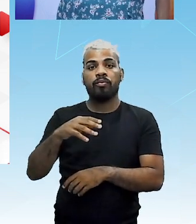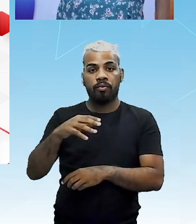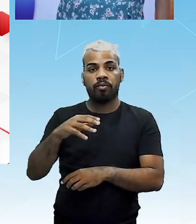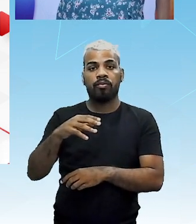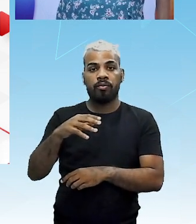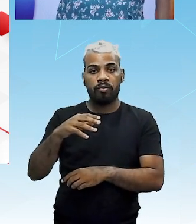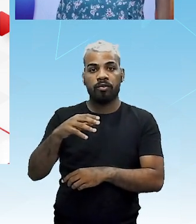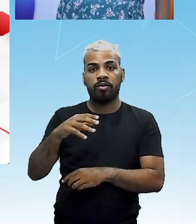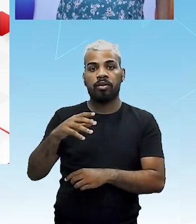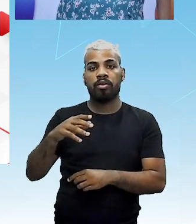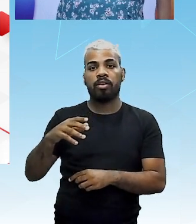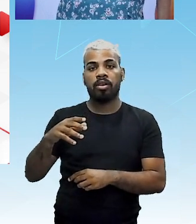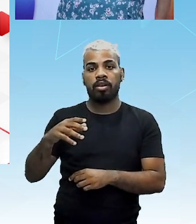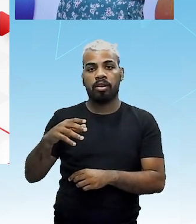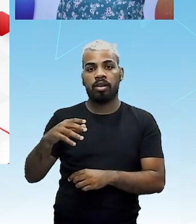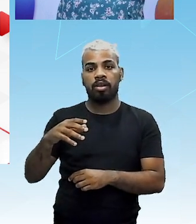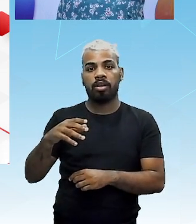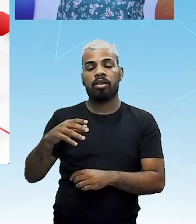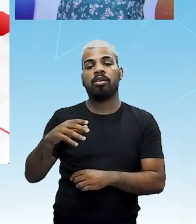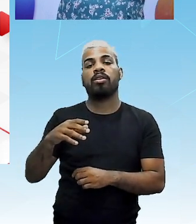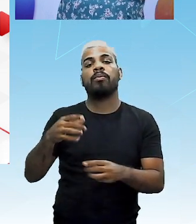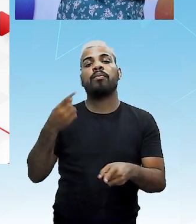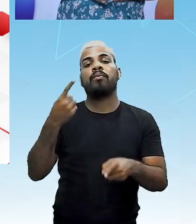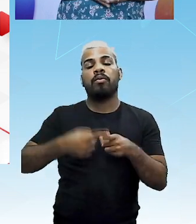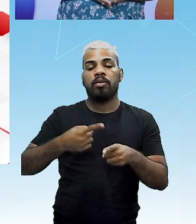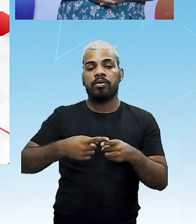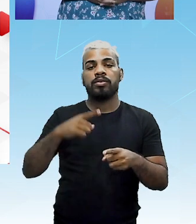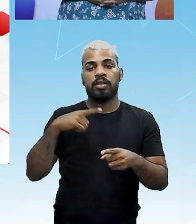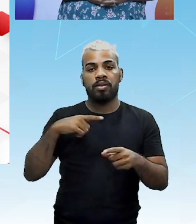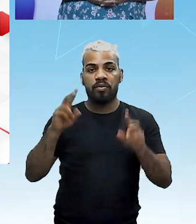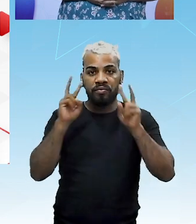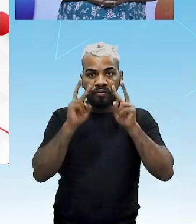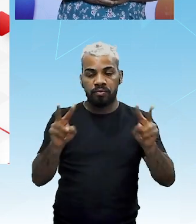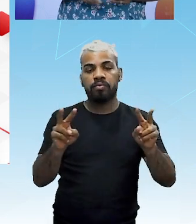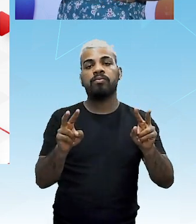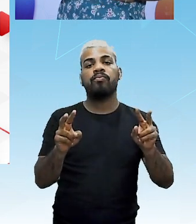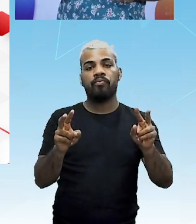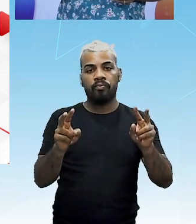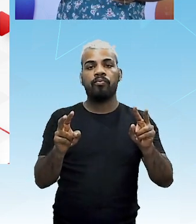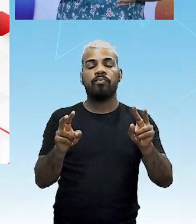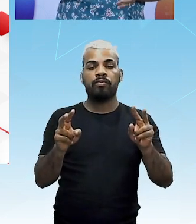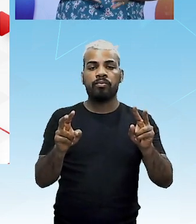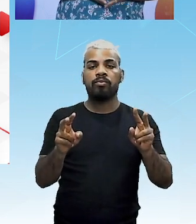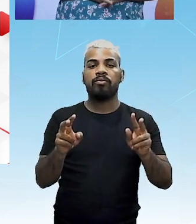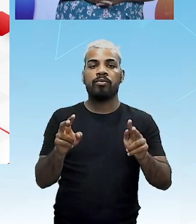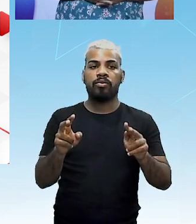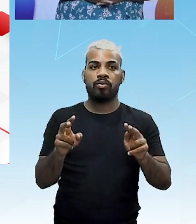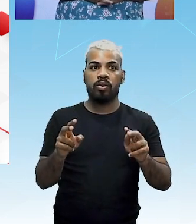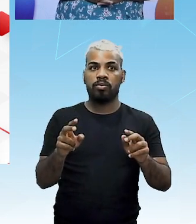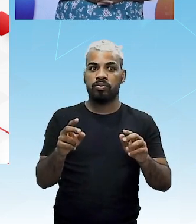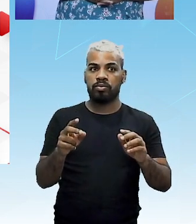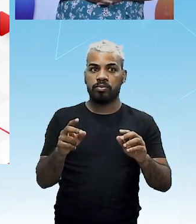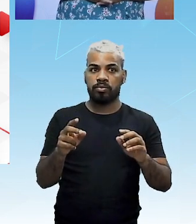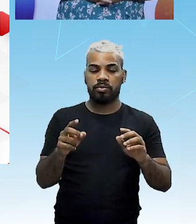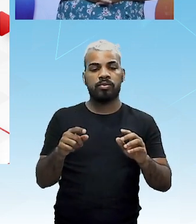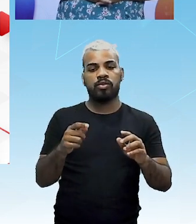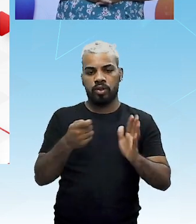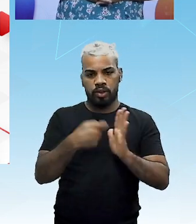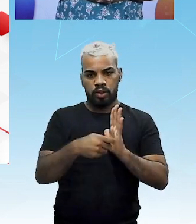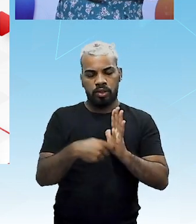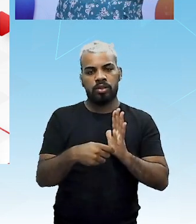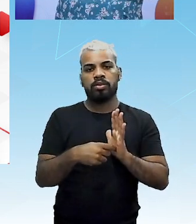né, muitas vezes, porque também tem um visual ali, não está sendo escrito, né, um texto meramente